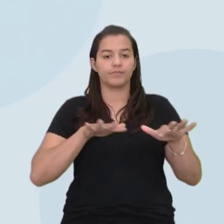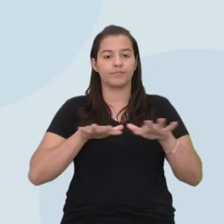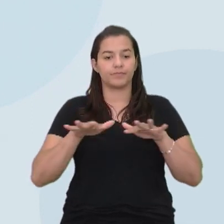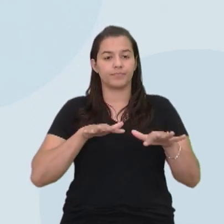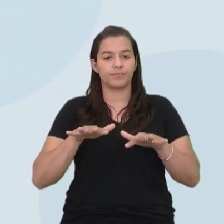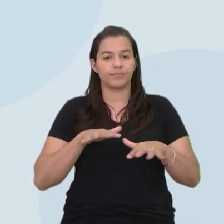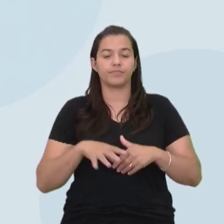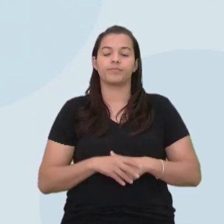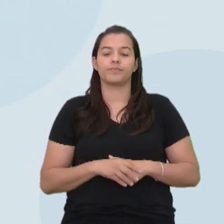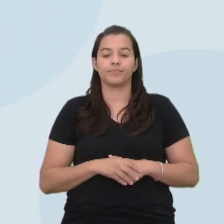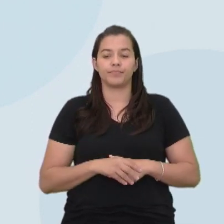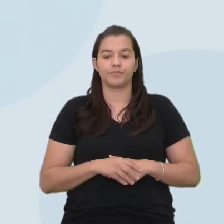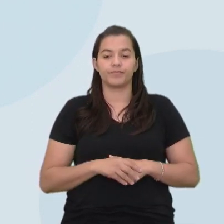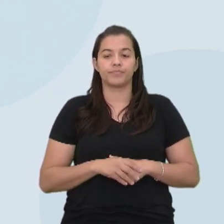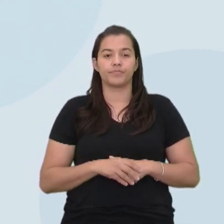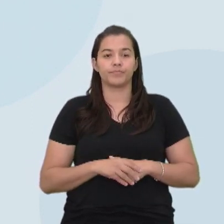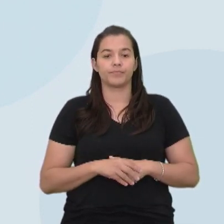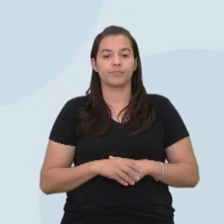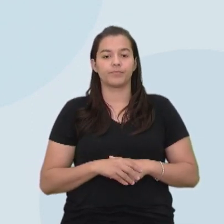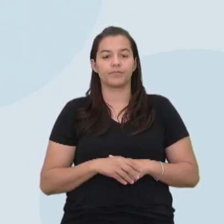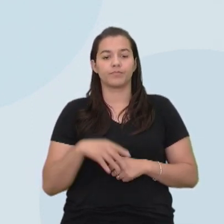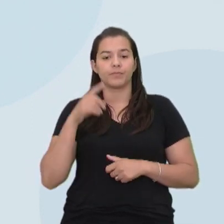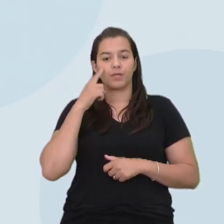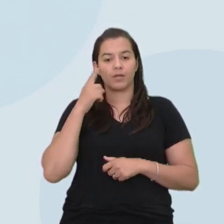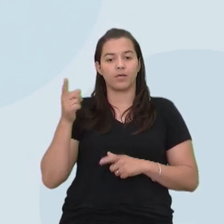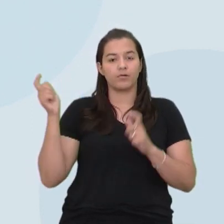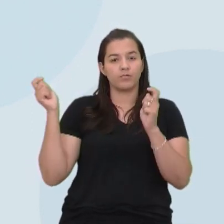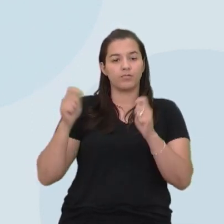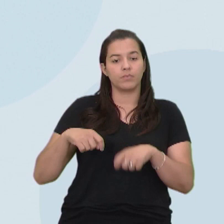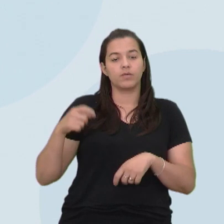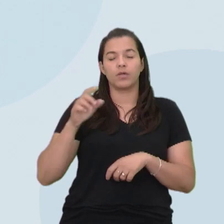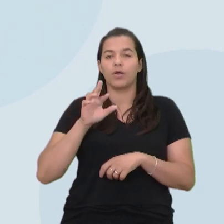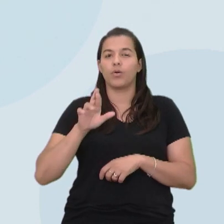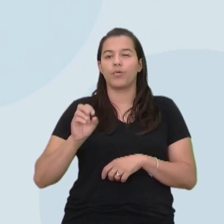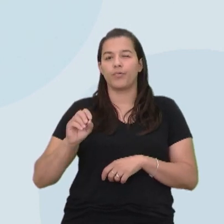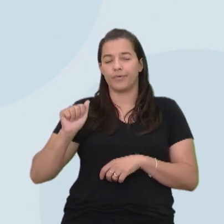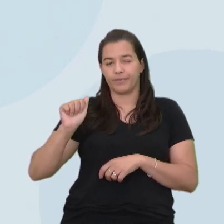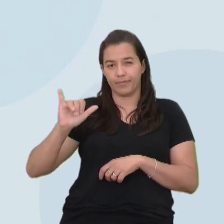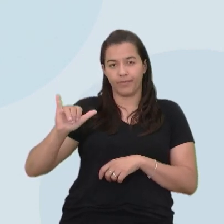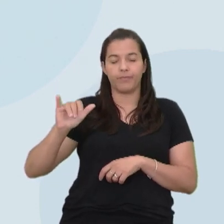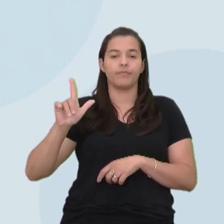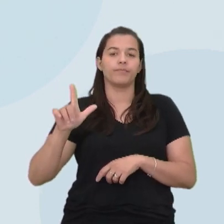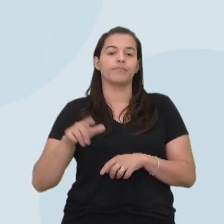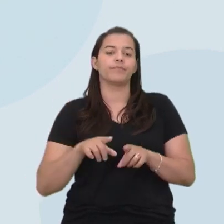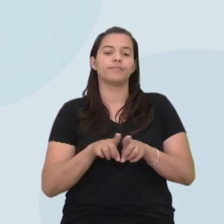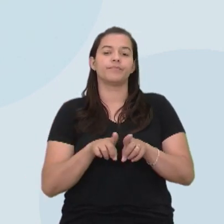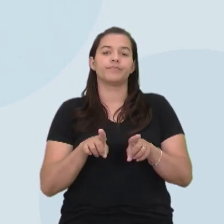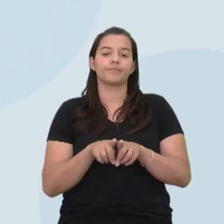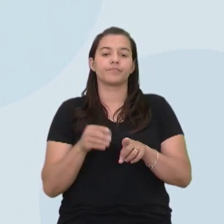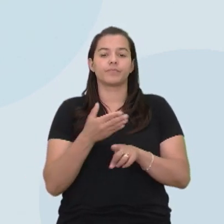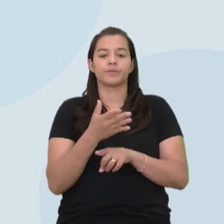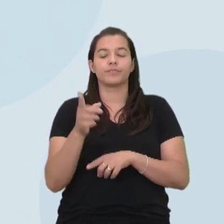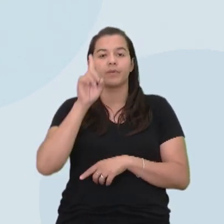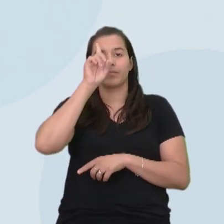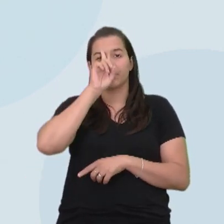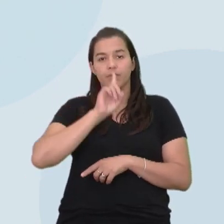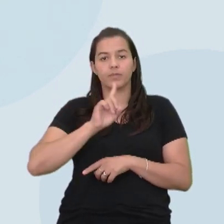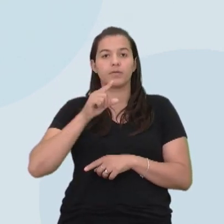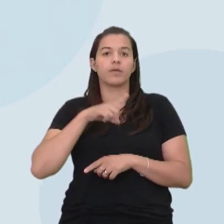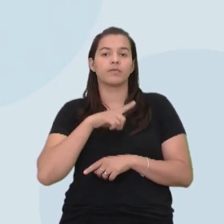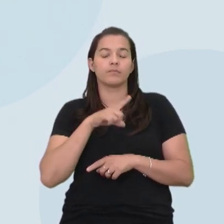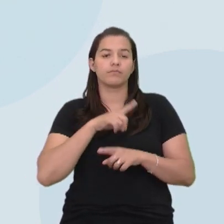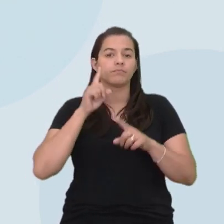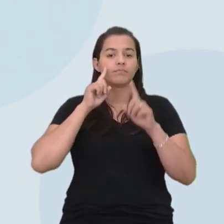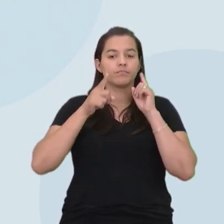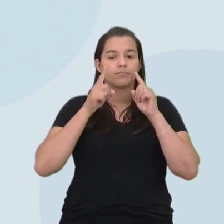né? Quer dizer, azul escuro, desculpa, esse tom de azul, mas azul royal, vai? É o de movimento. Toda vez que eu tiver um amarelo aparecendo um comando que a